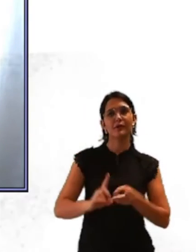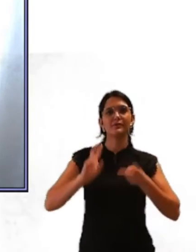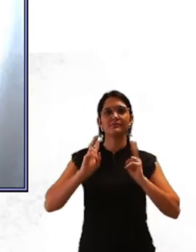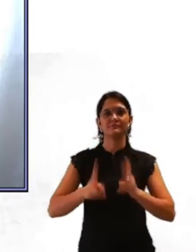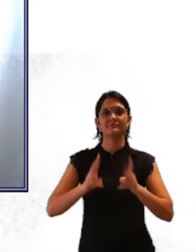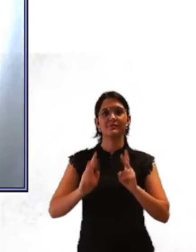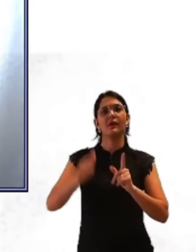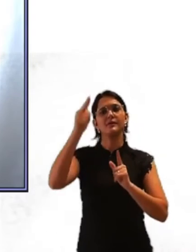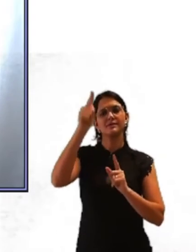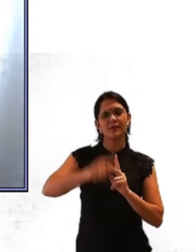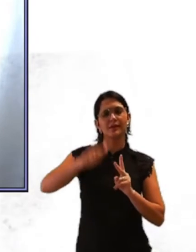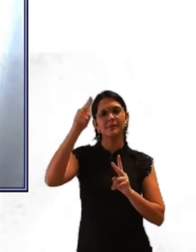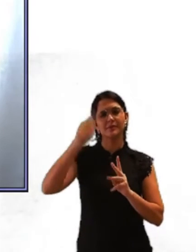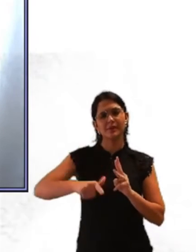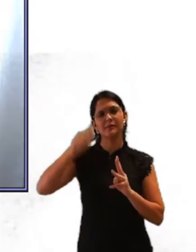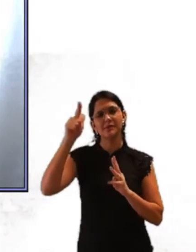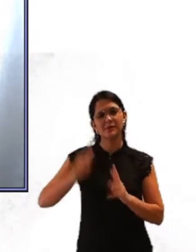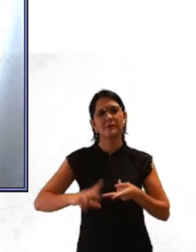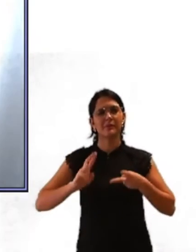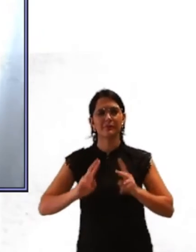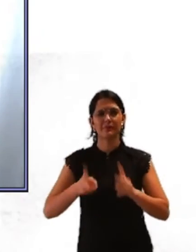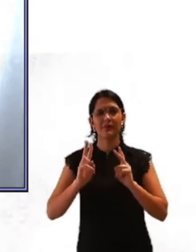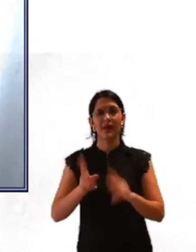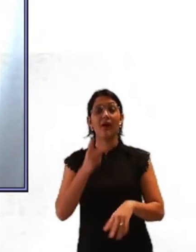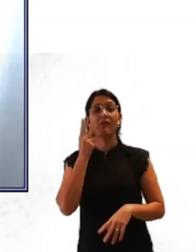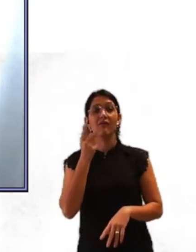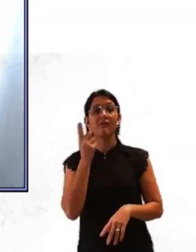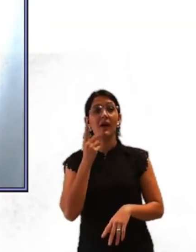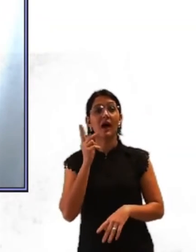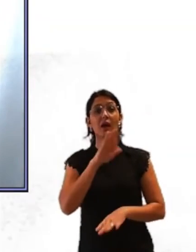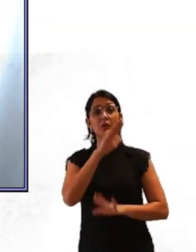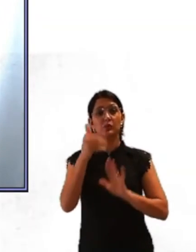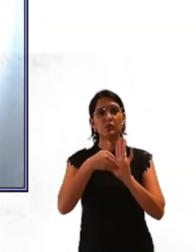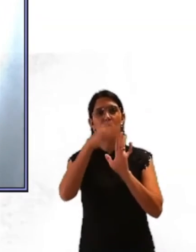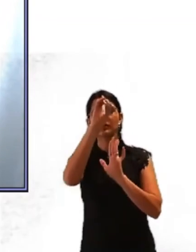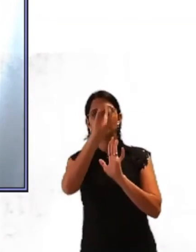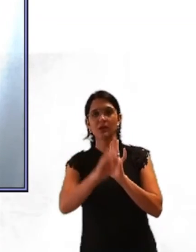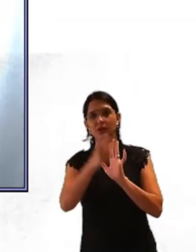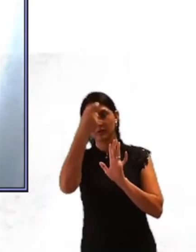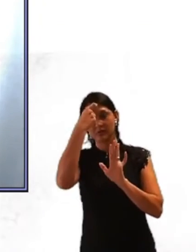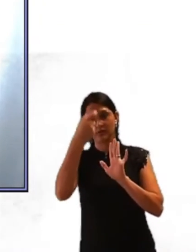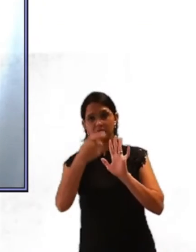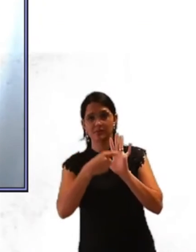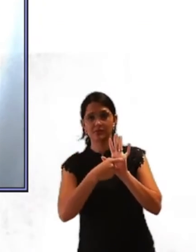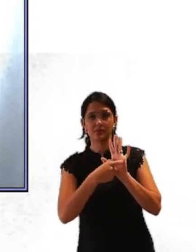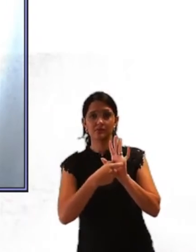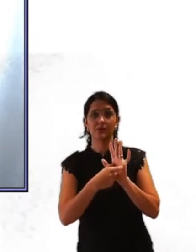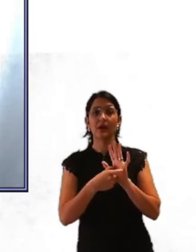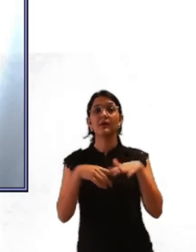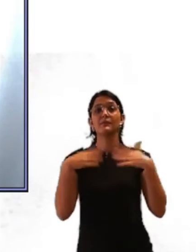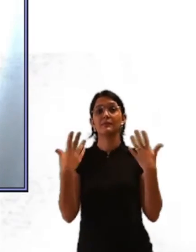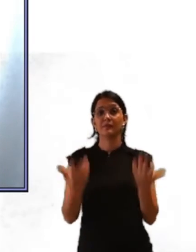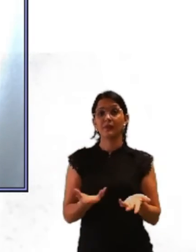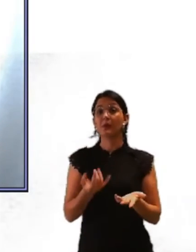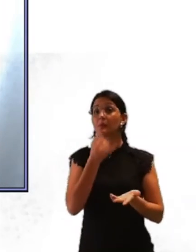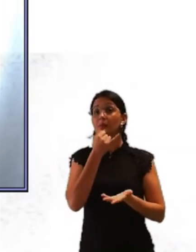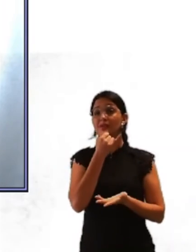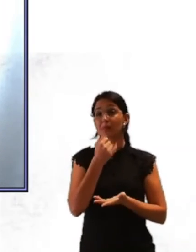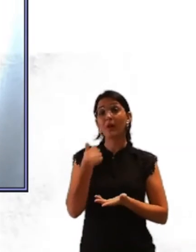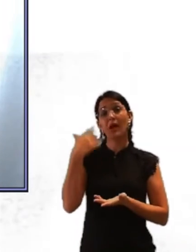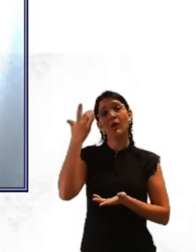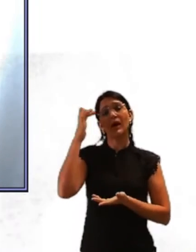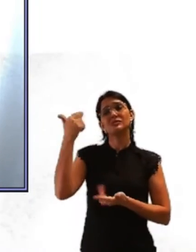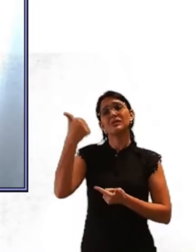as questões exclusivamente de direito, a inteligência artificial resolve. O problema é que não existe questão